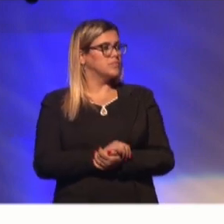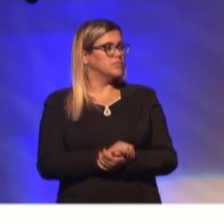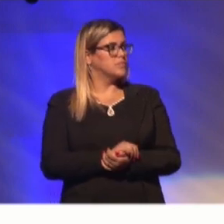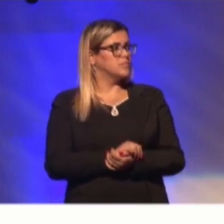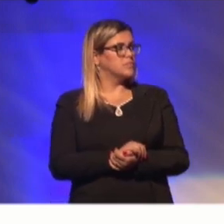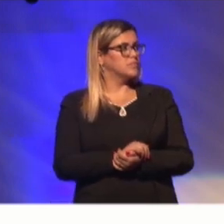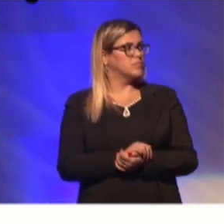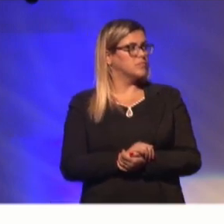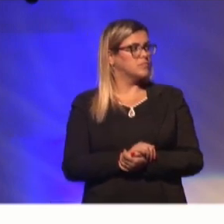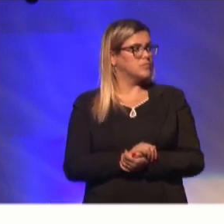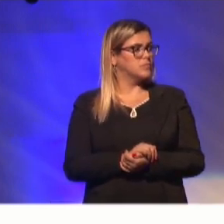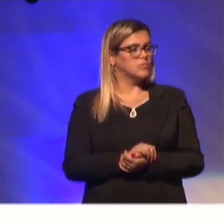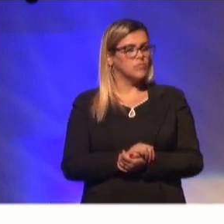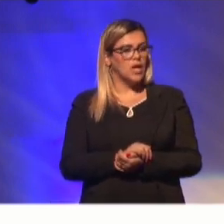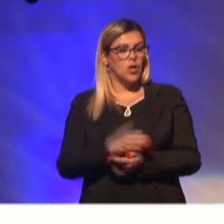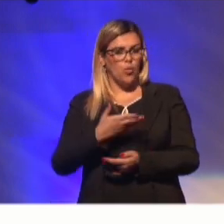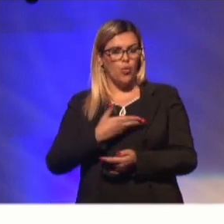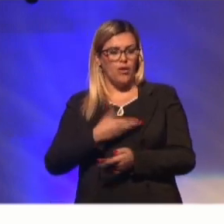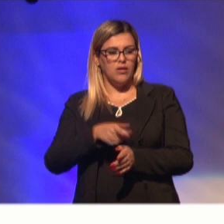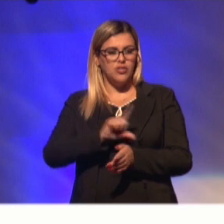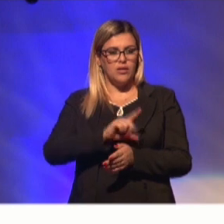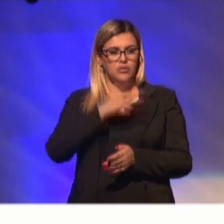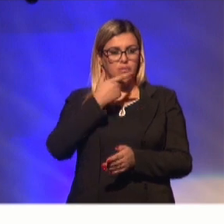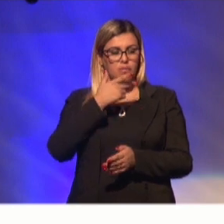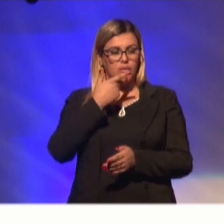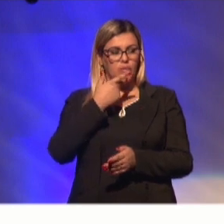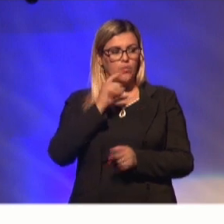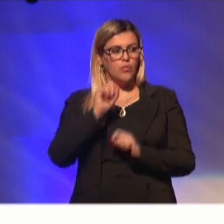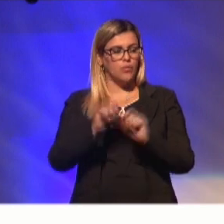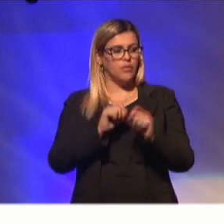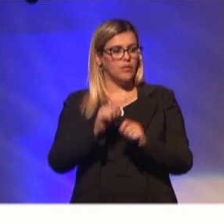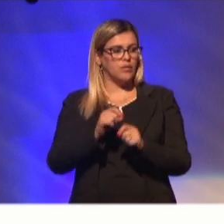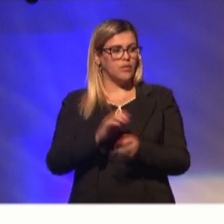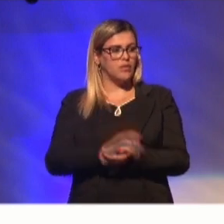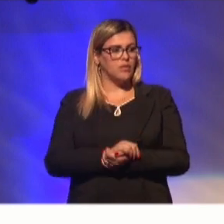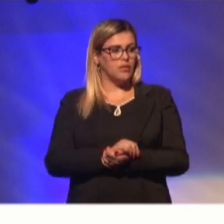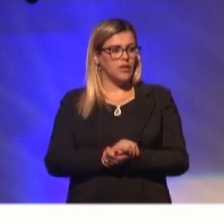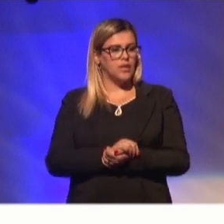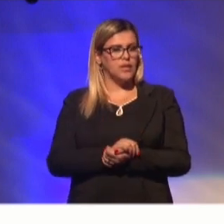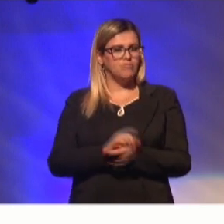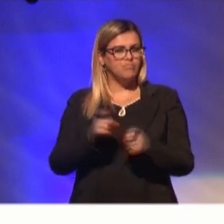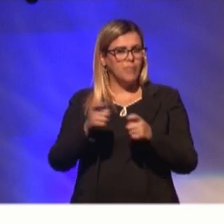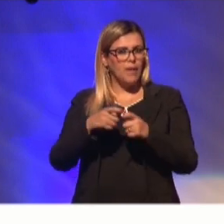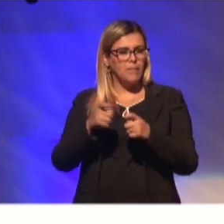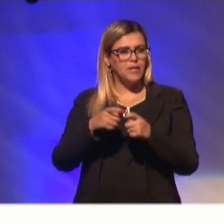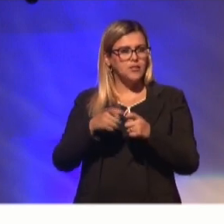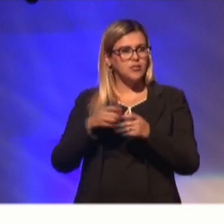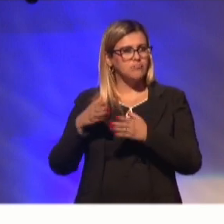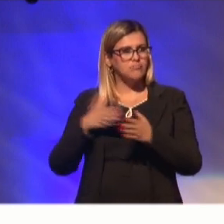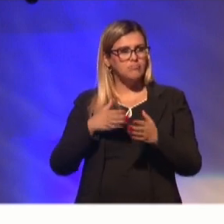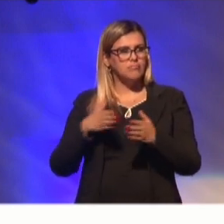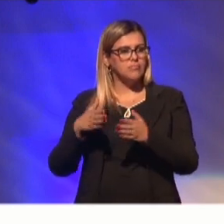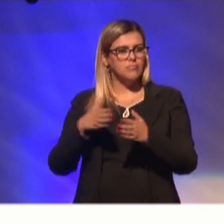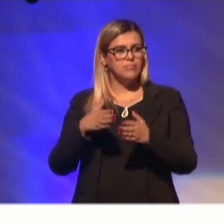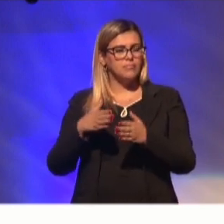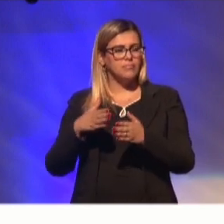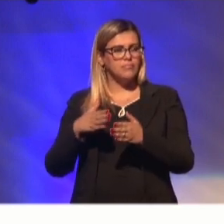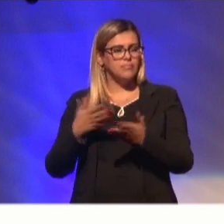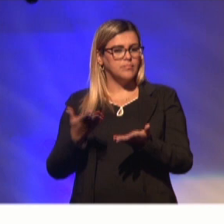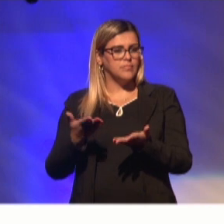seguinte forma: como o colega falou no início, a gente está trilhando esse caminho da medicina,